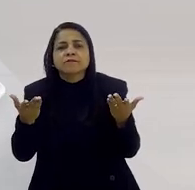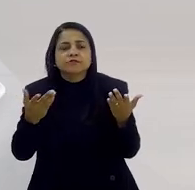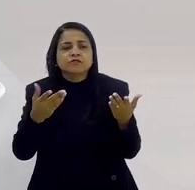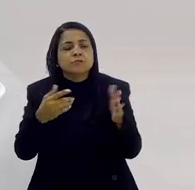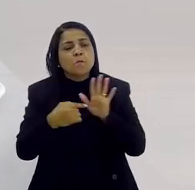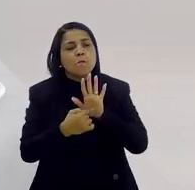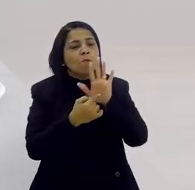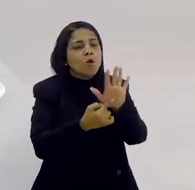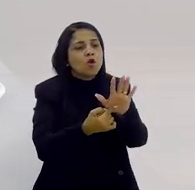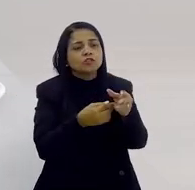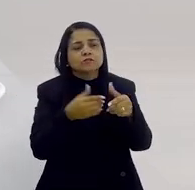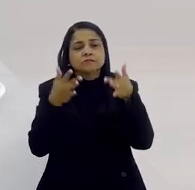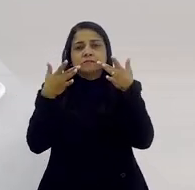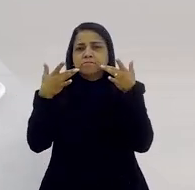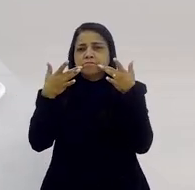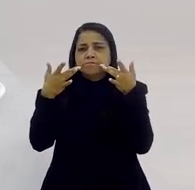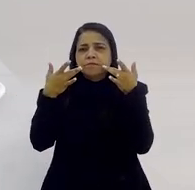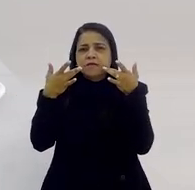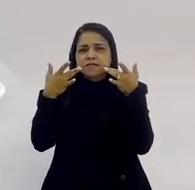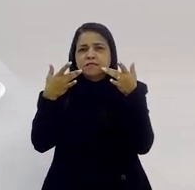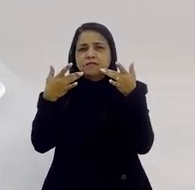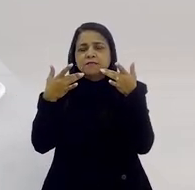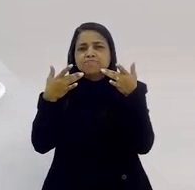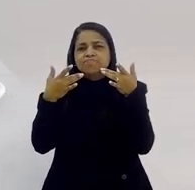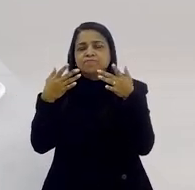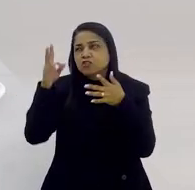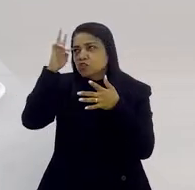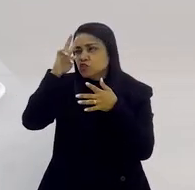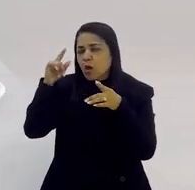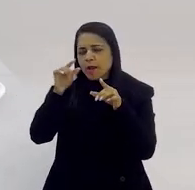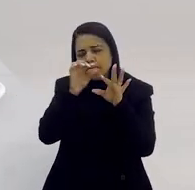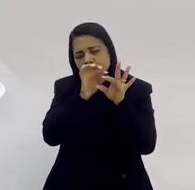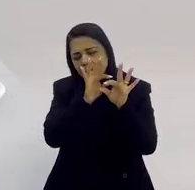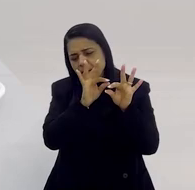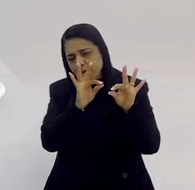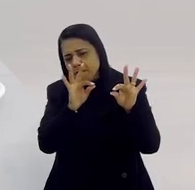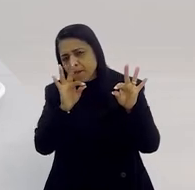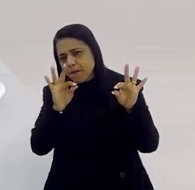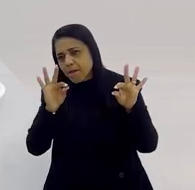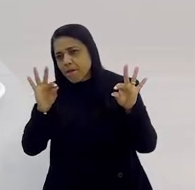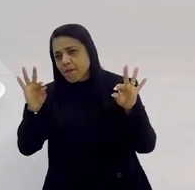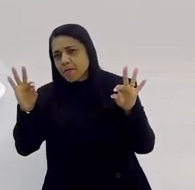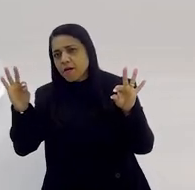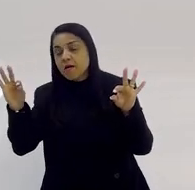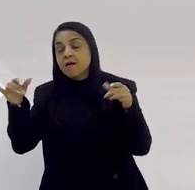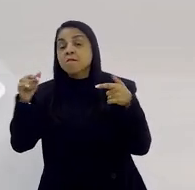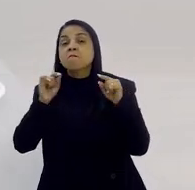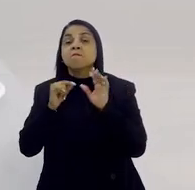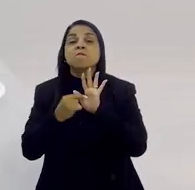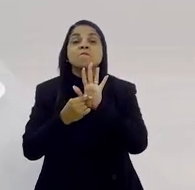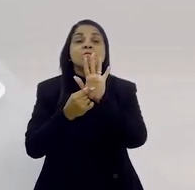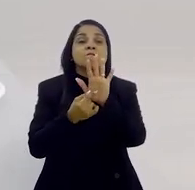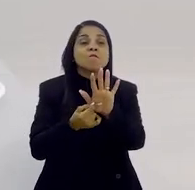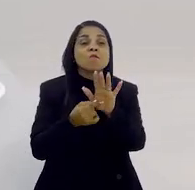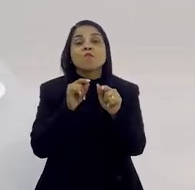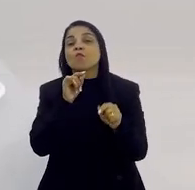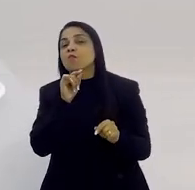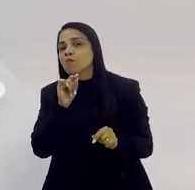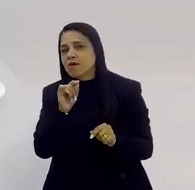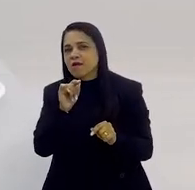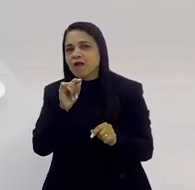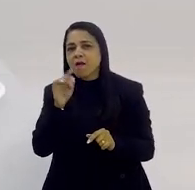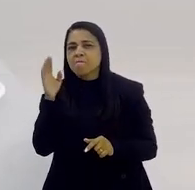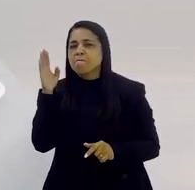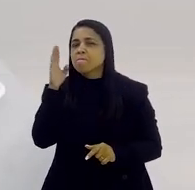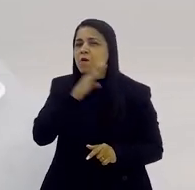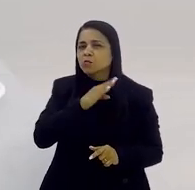fazendo essas construção de fazendo um traçado durante toda a história e a gente fala na